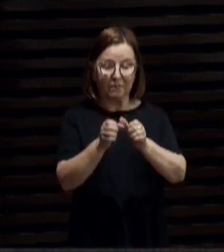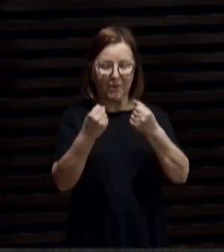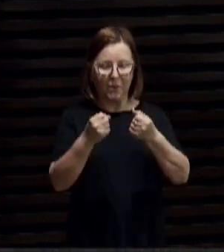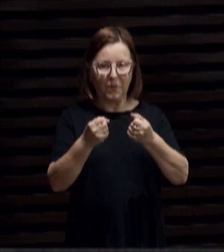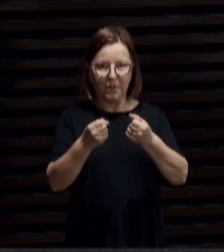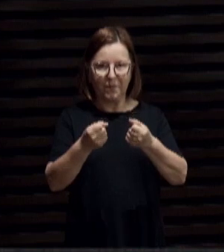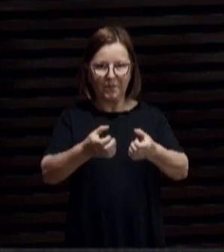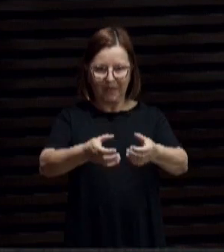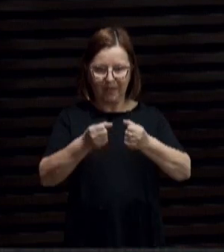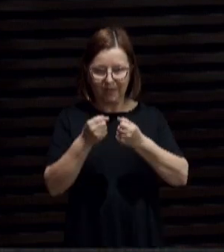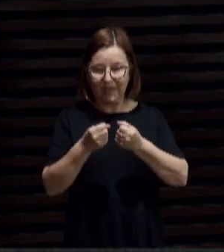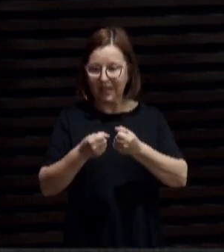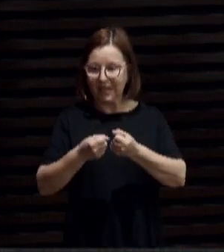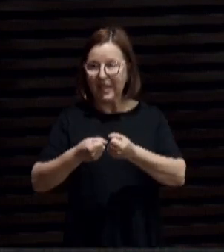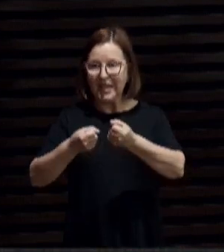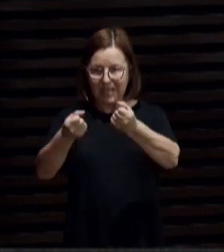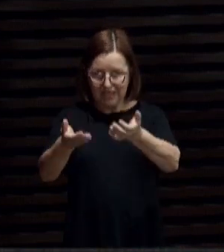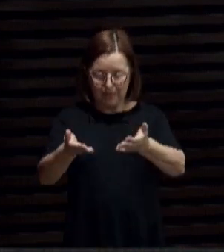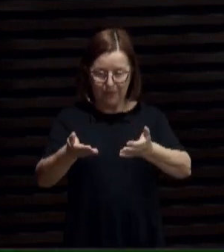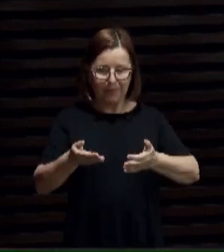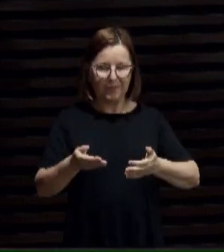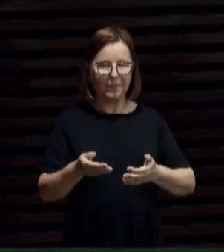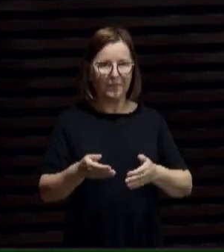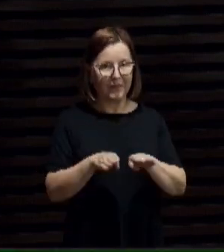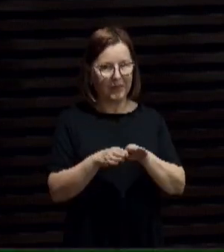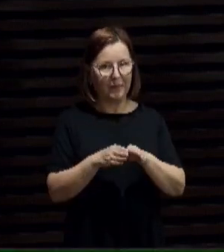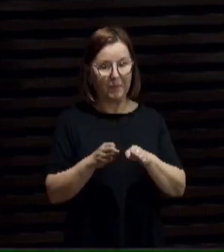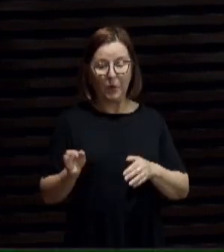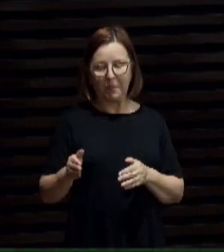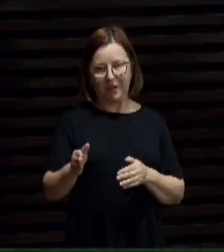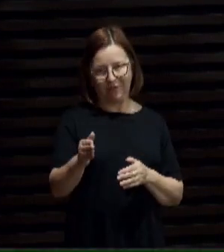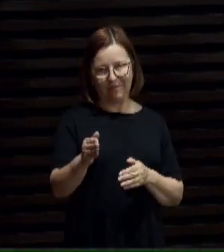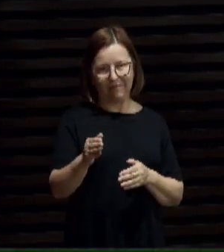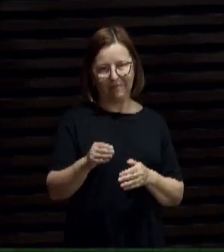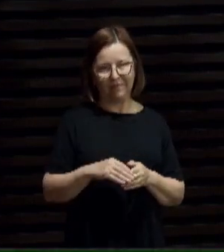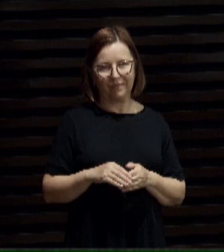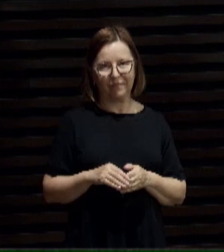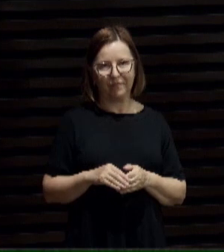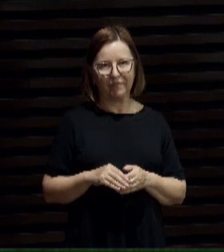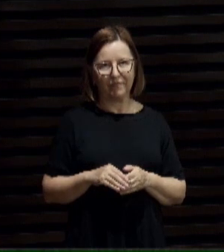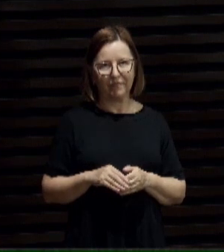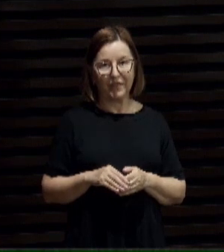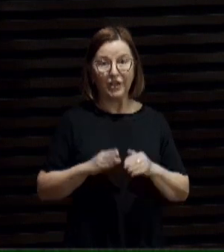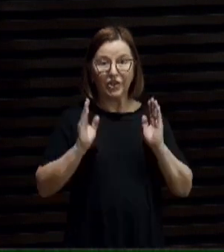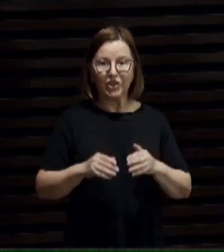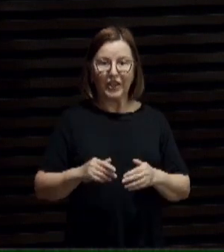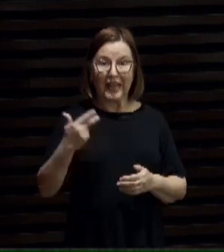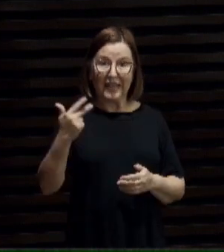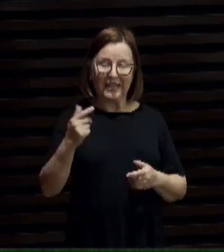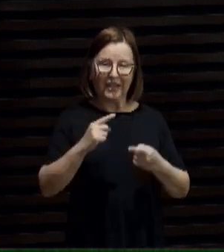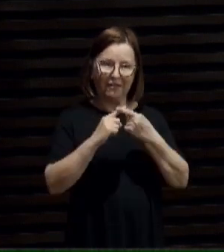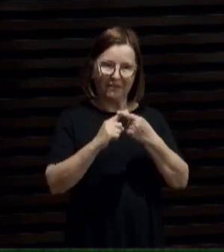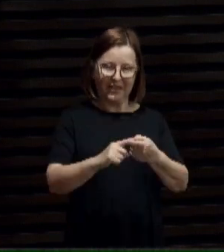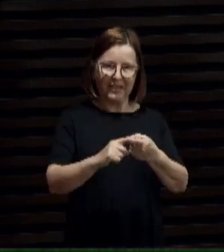e de igual modo o peixe. E já era essa a terceira vez que Jesus